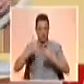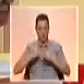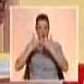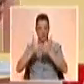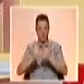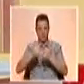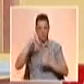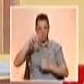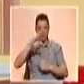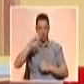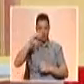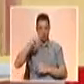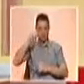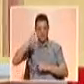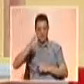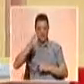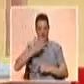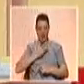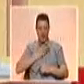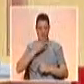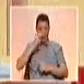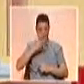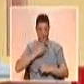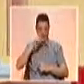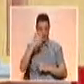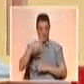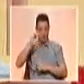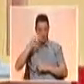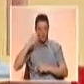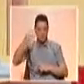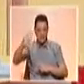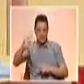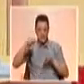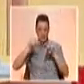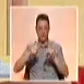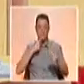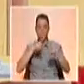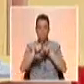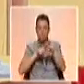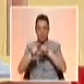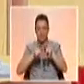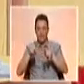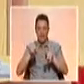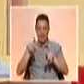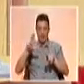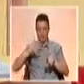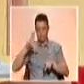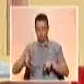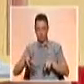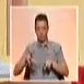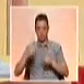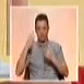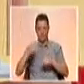depois de José Adelino Maltês, especialista em política nacional, portanto